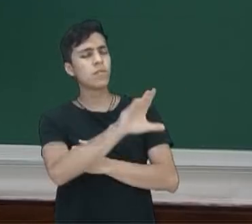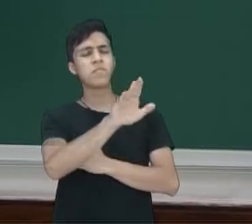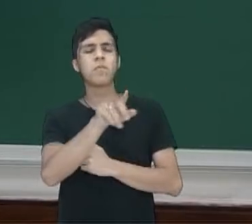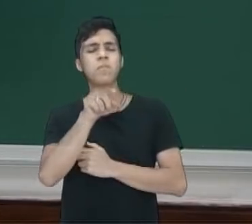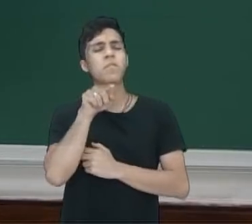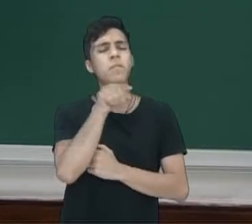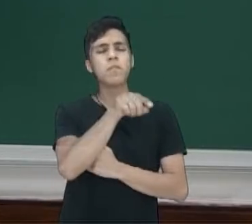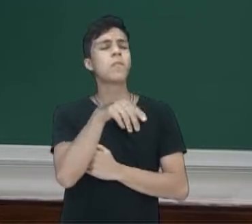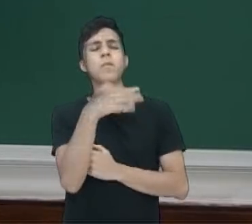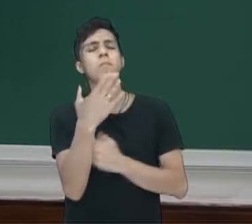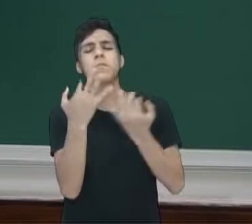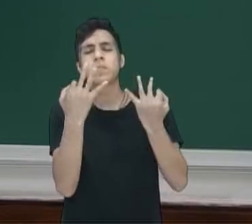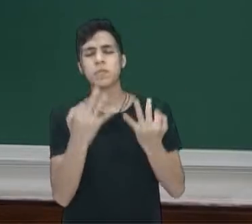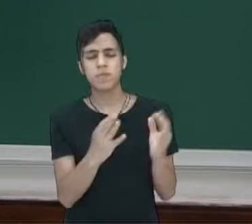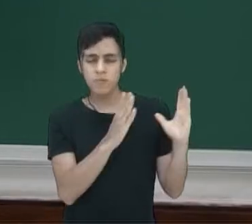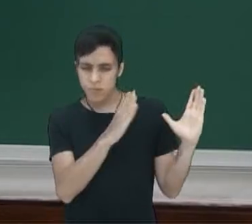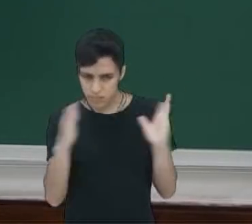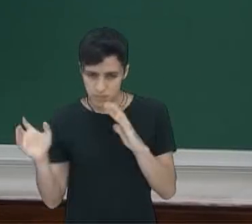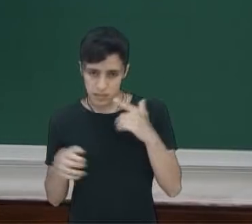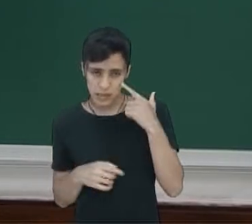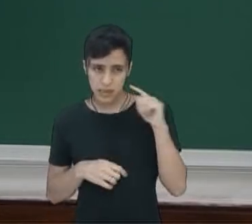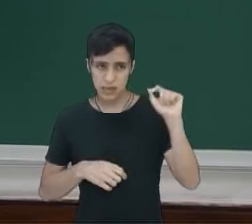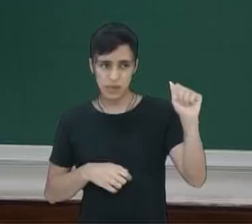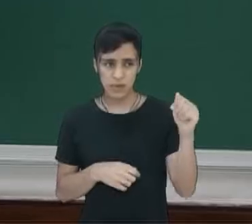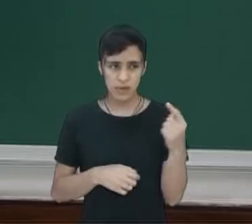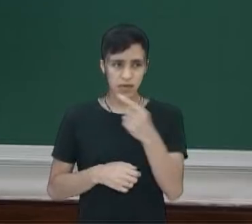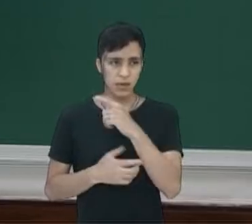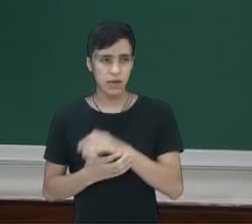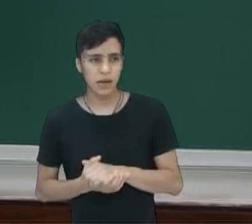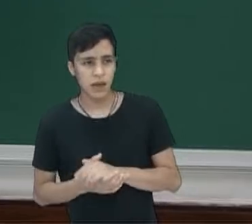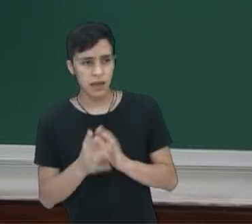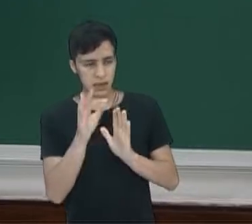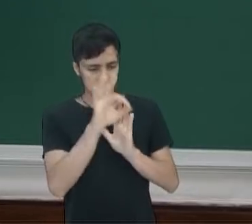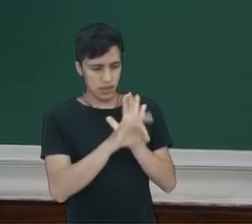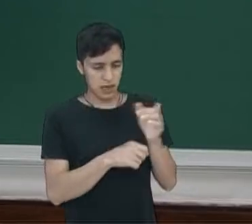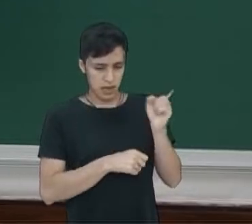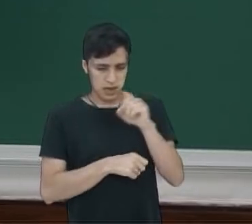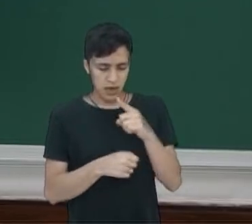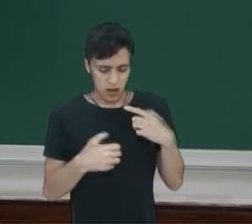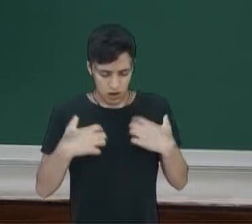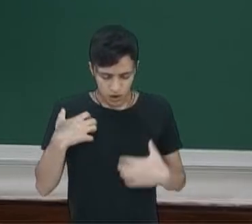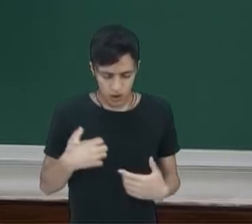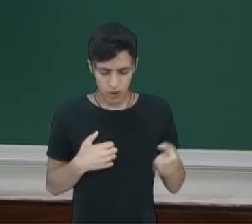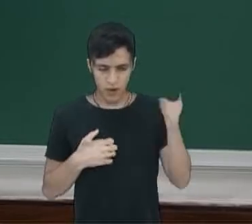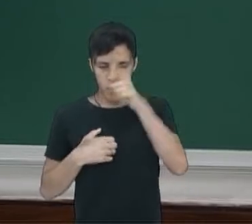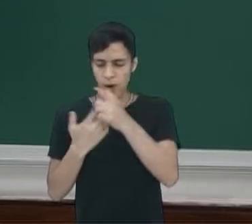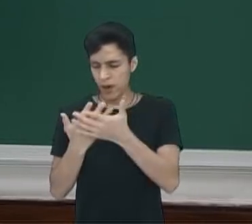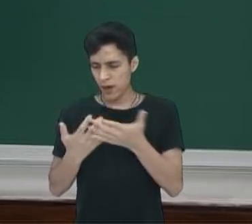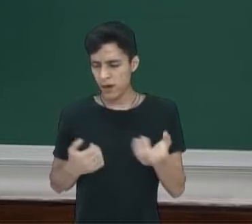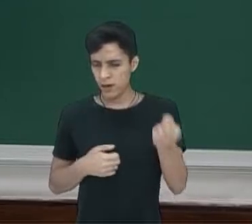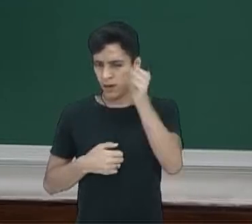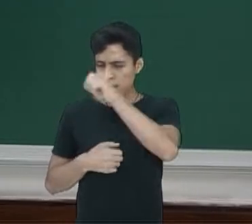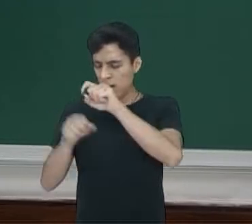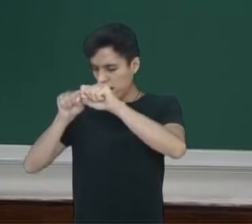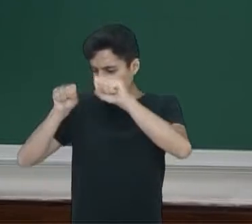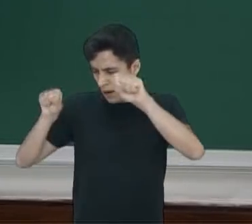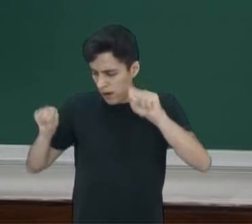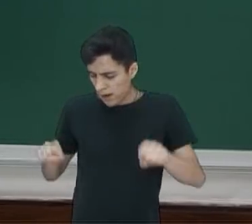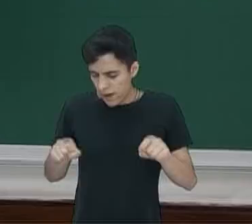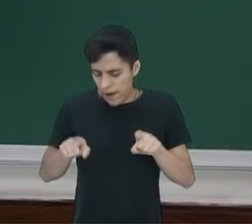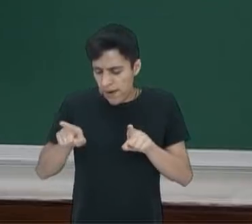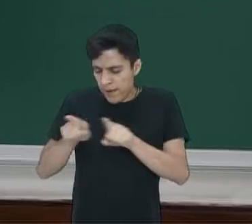qual é a sequência correta. Então, na opção A, temos aqui célula, órgãos, tecidos, sistemas